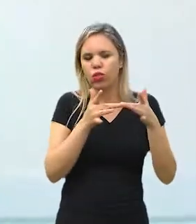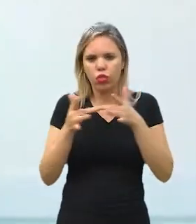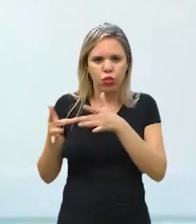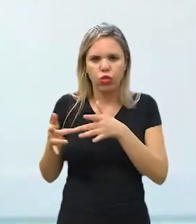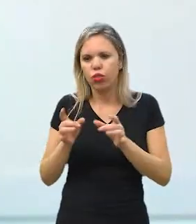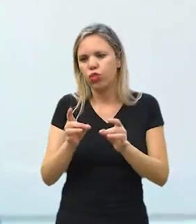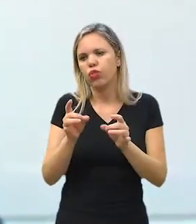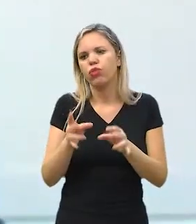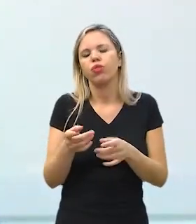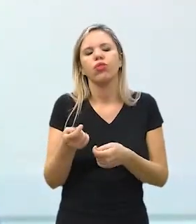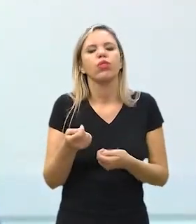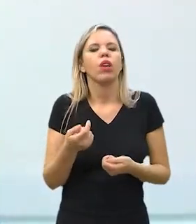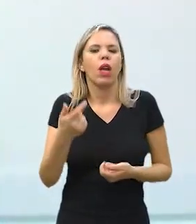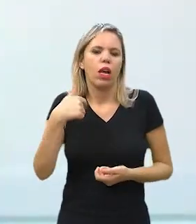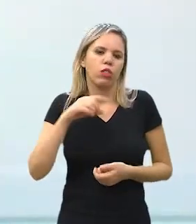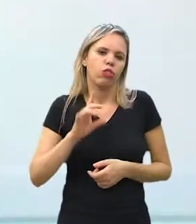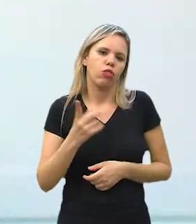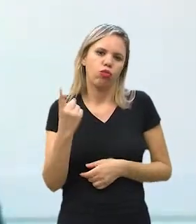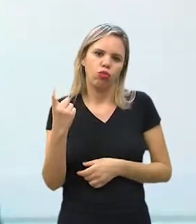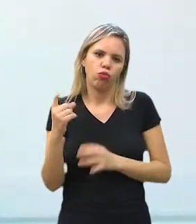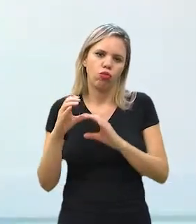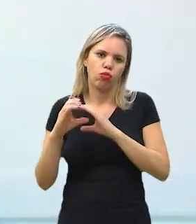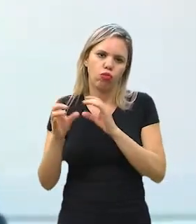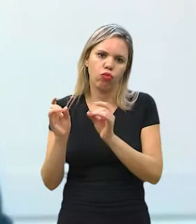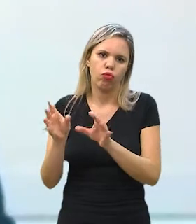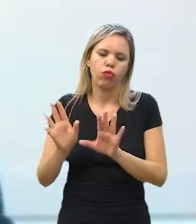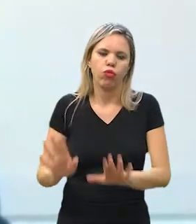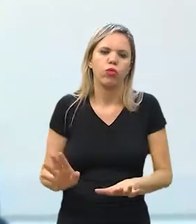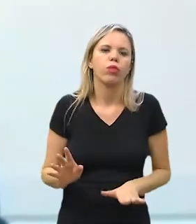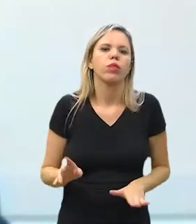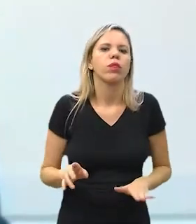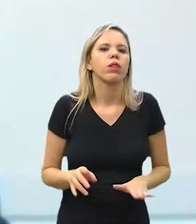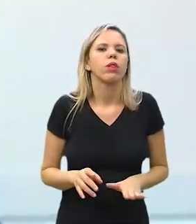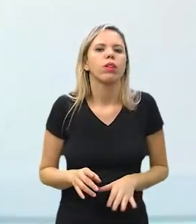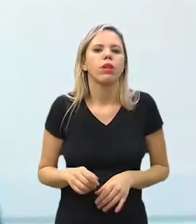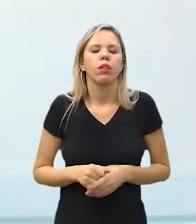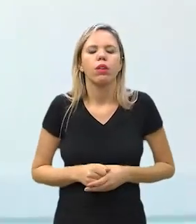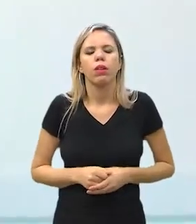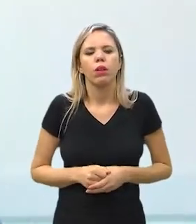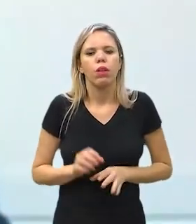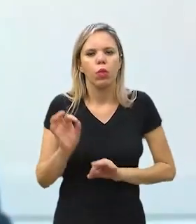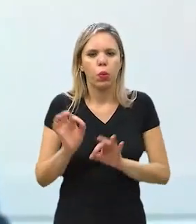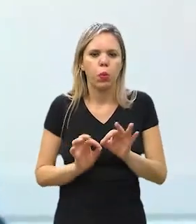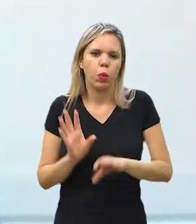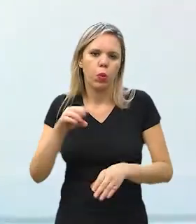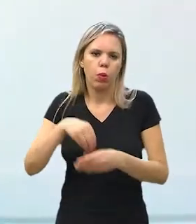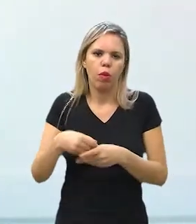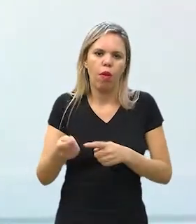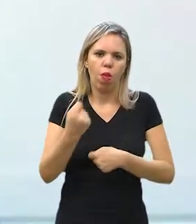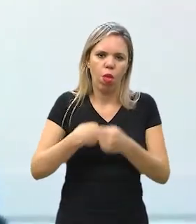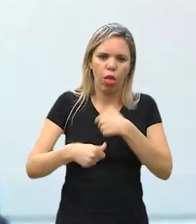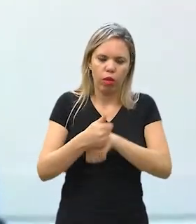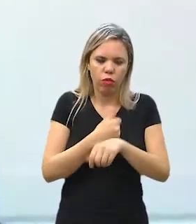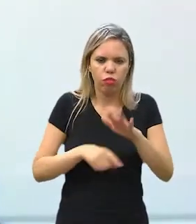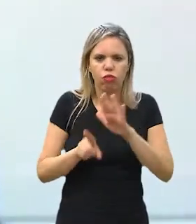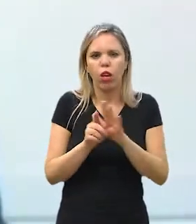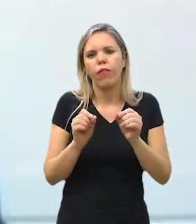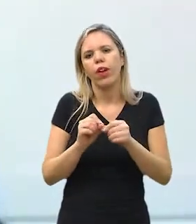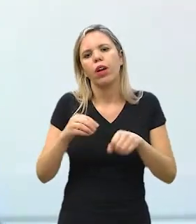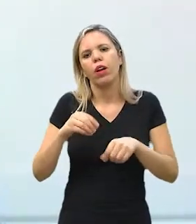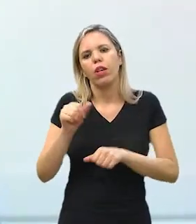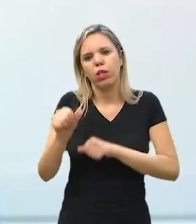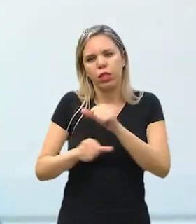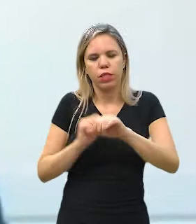a diversificação de venda. Então, eu só tinha um canal de venda, que era prospecção. Eu entrei para o network,